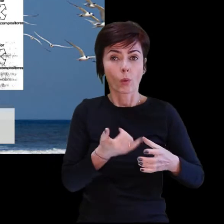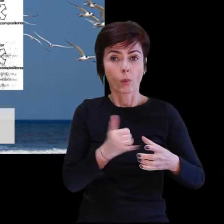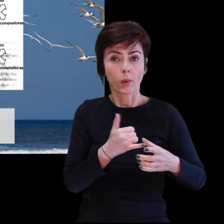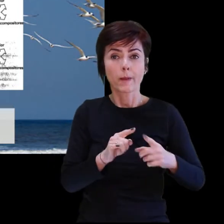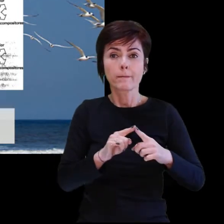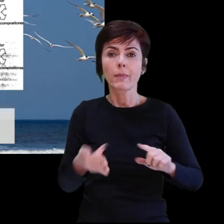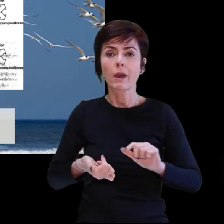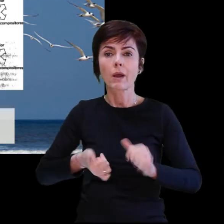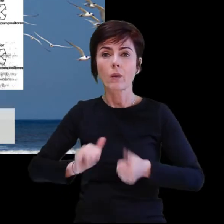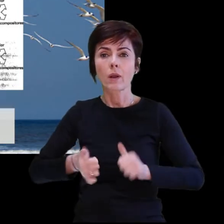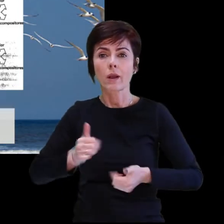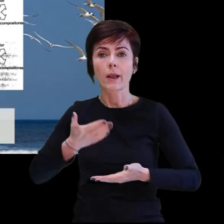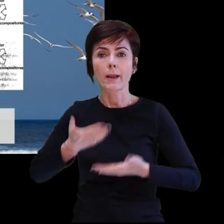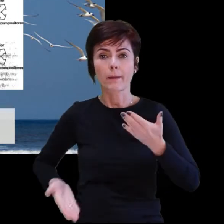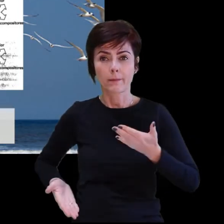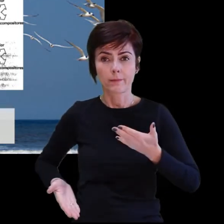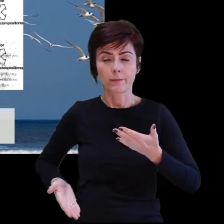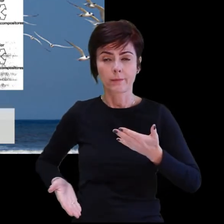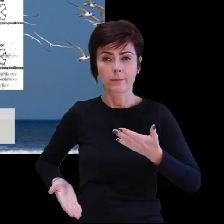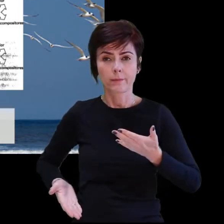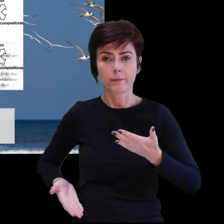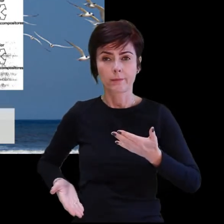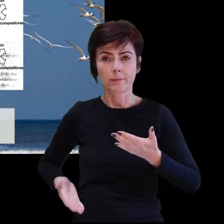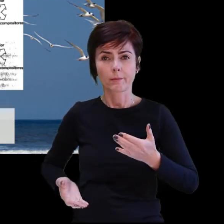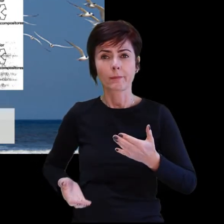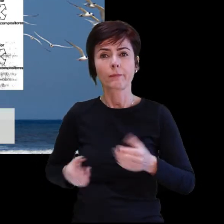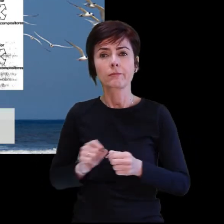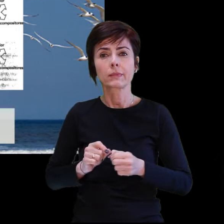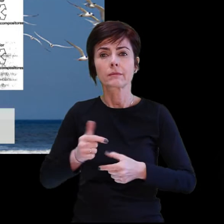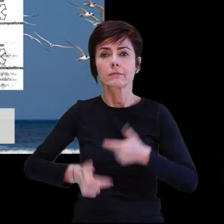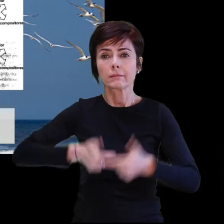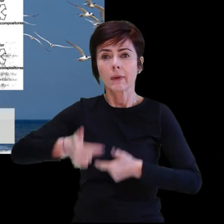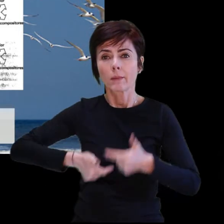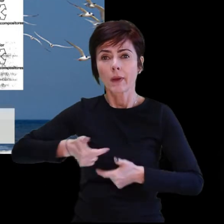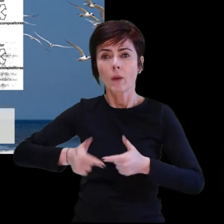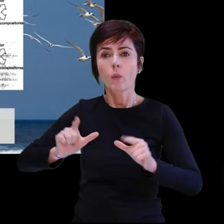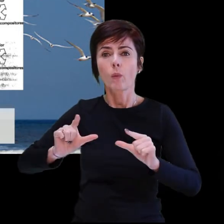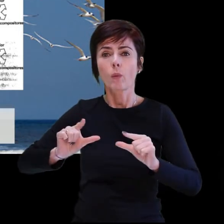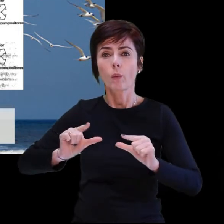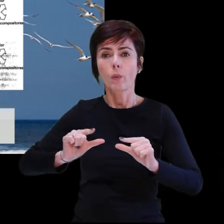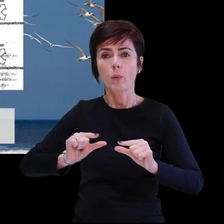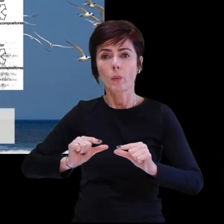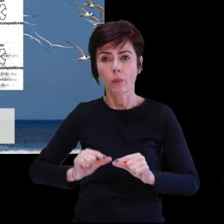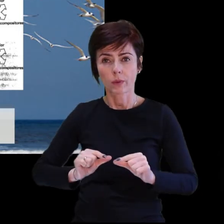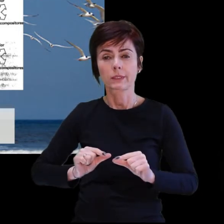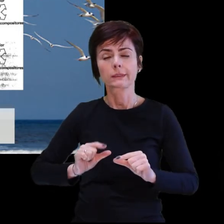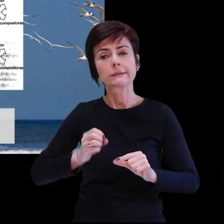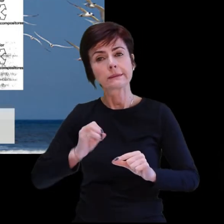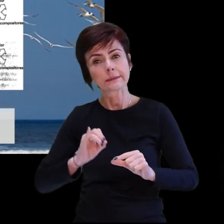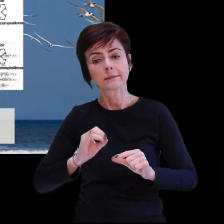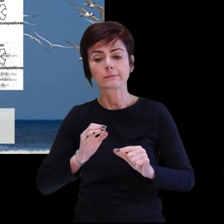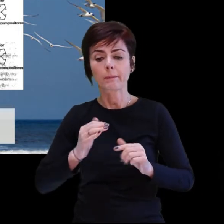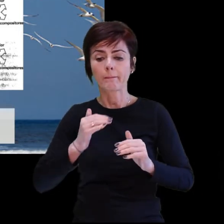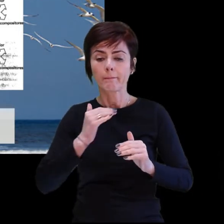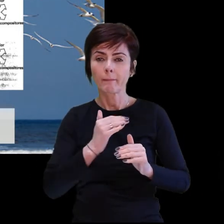energia, mas a gente perde a qualidade de energia, ou seja, a capacidade de realizar trabalho vai sendo diminuída. Então, quanto